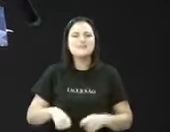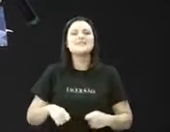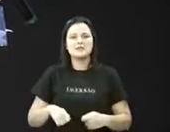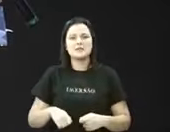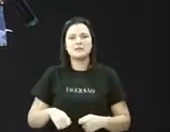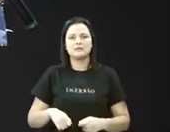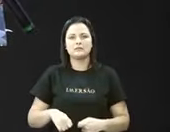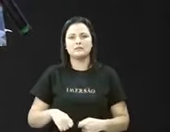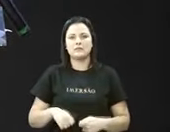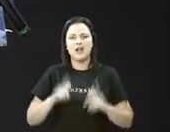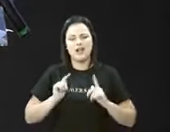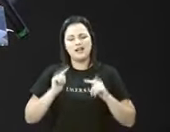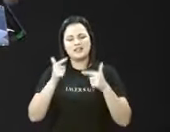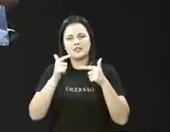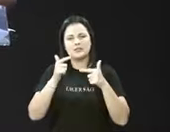É.